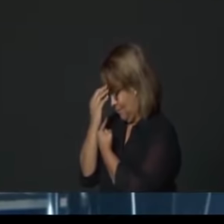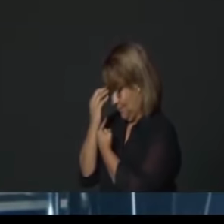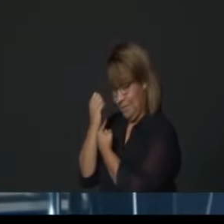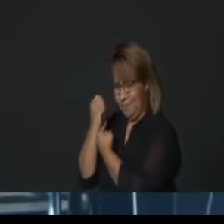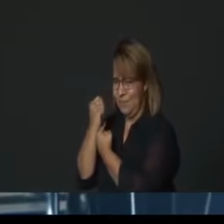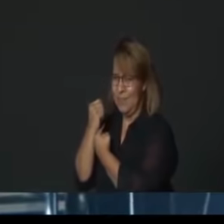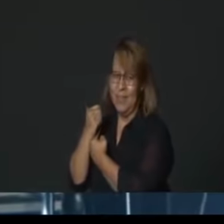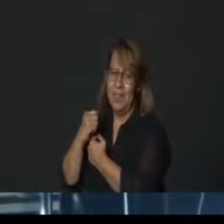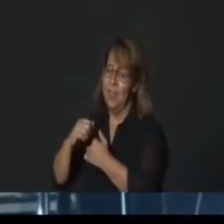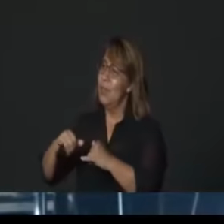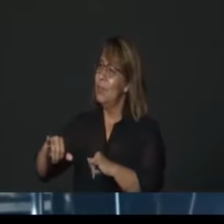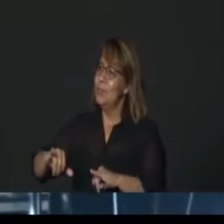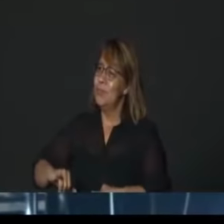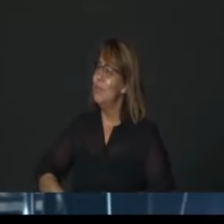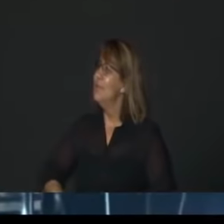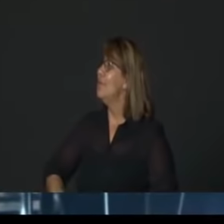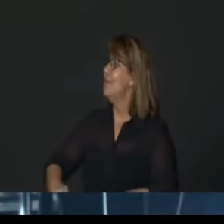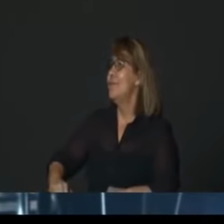ao contrário.